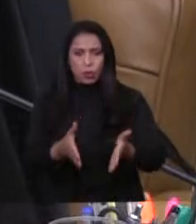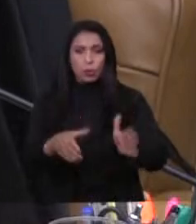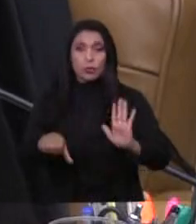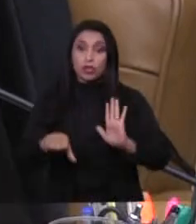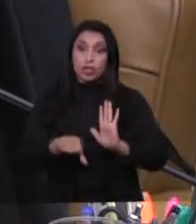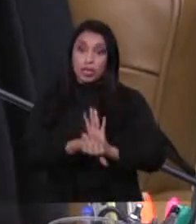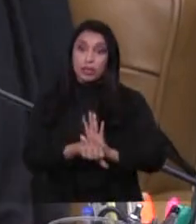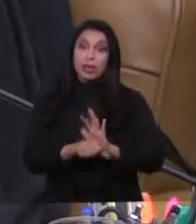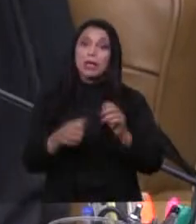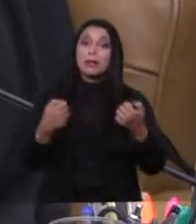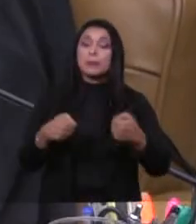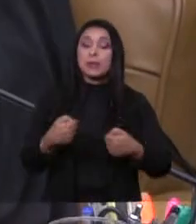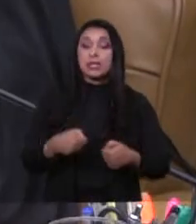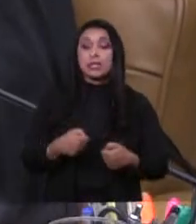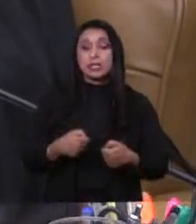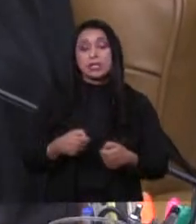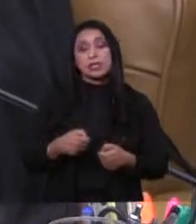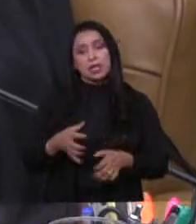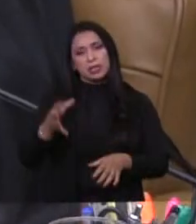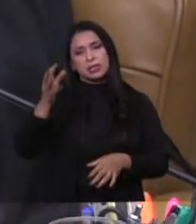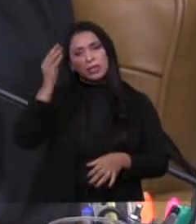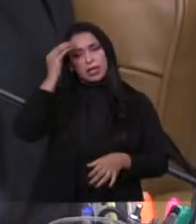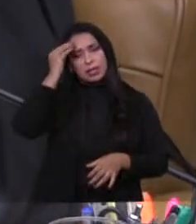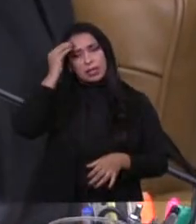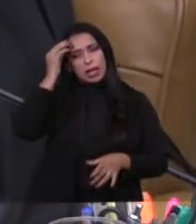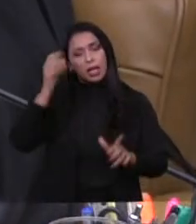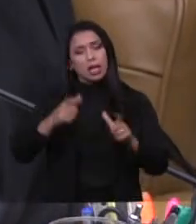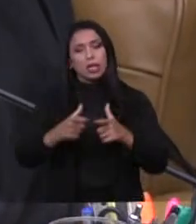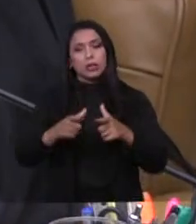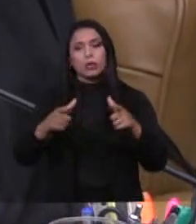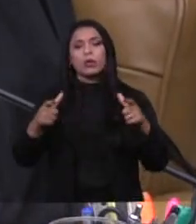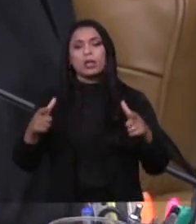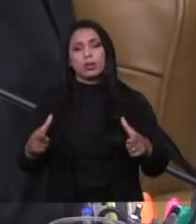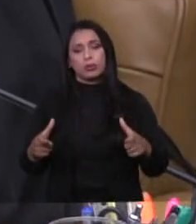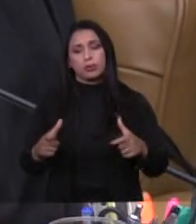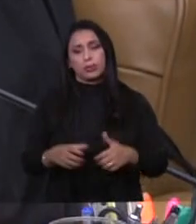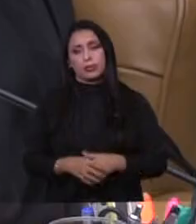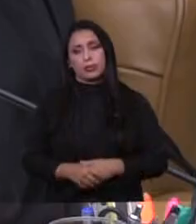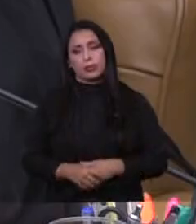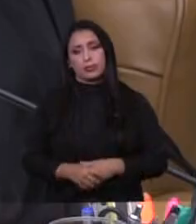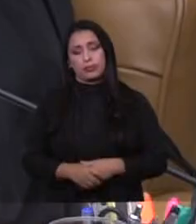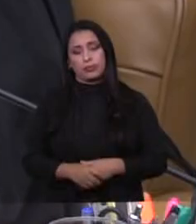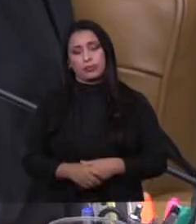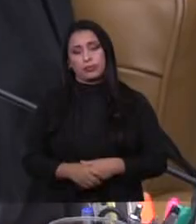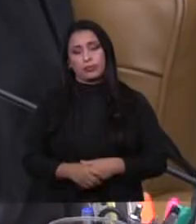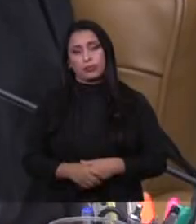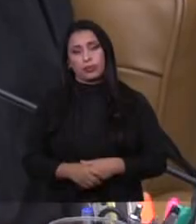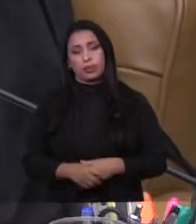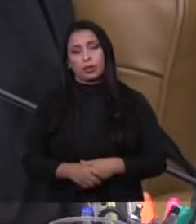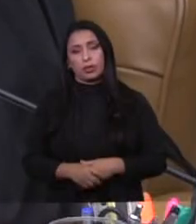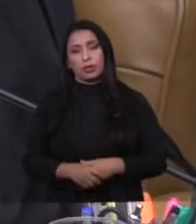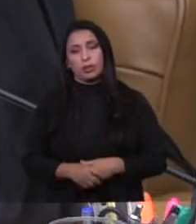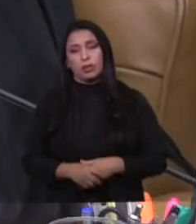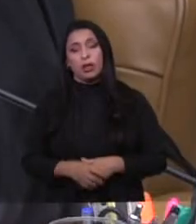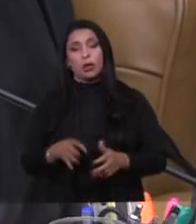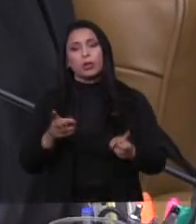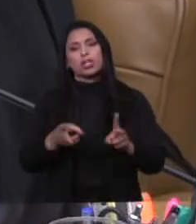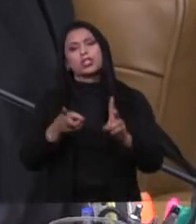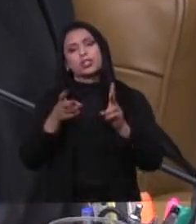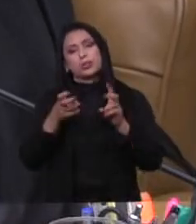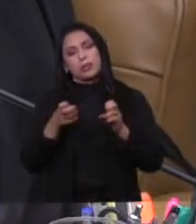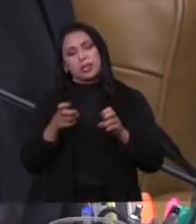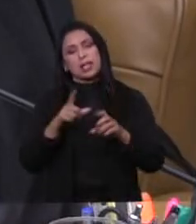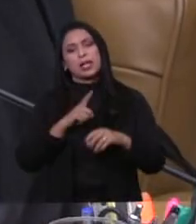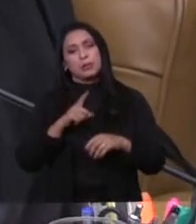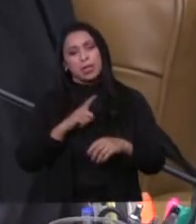precisar avaliar à luz desse contexto mais amplo. Nesse sentido, é certo que sim, que se constitui